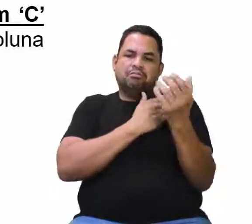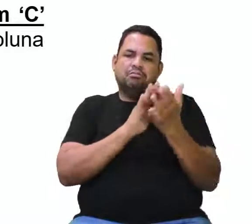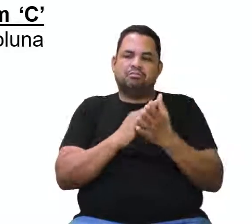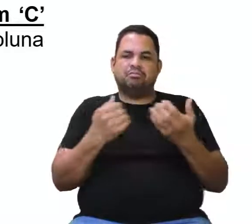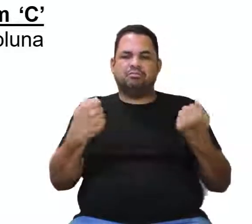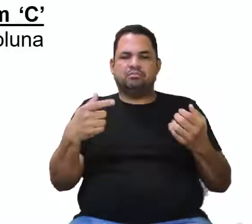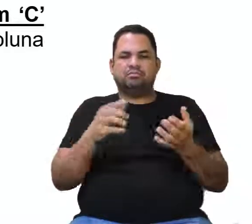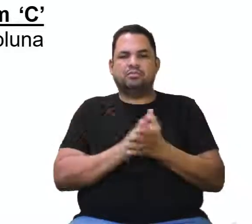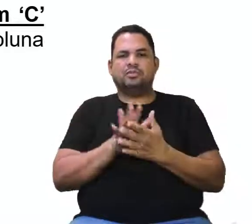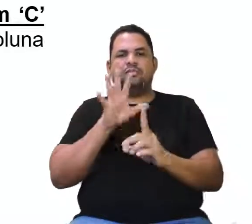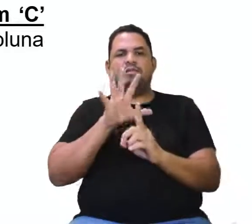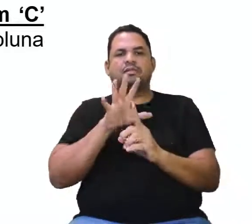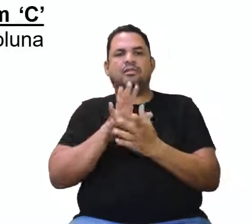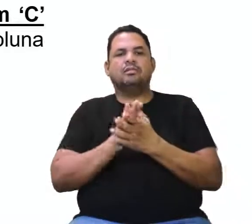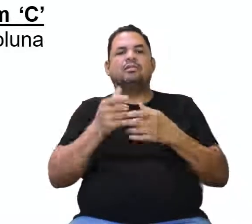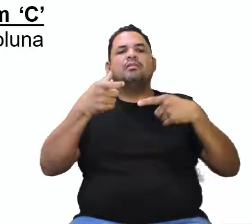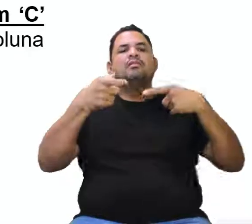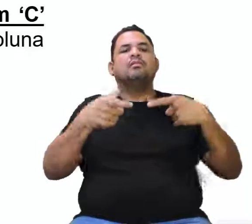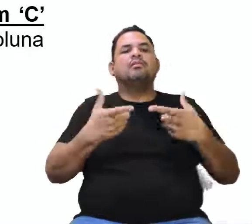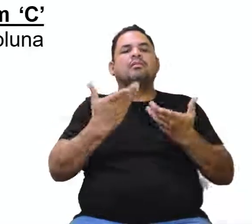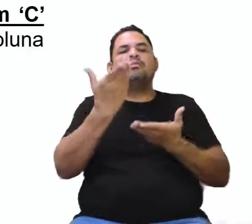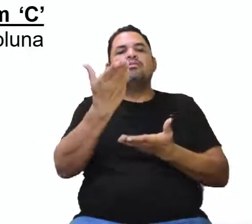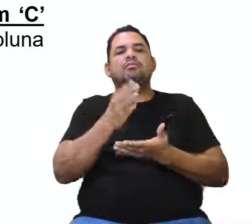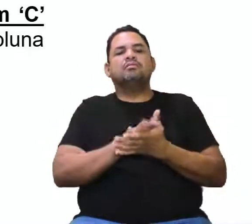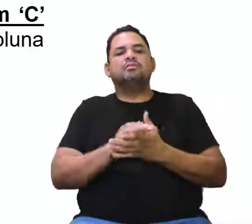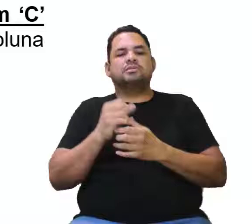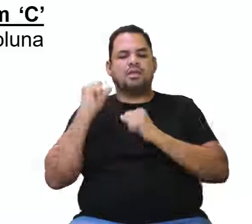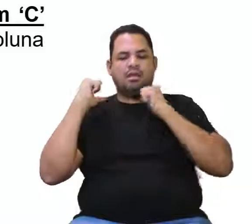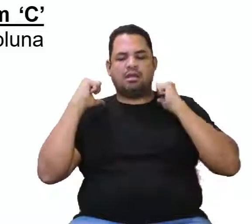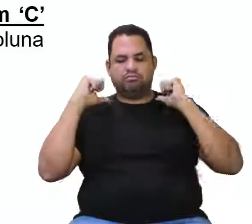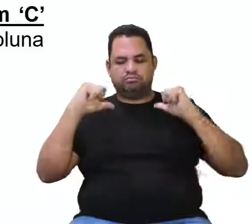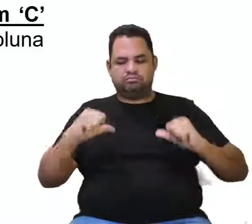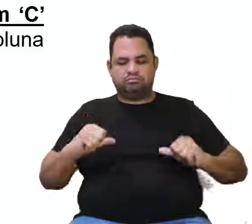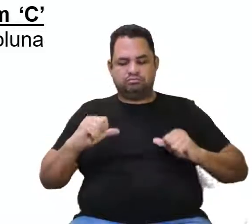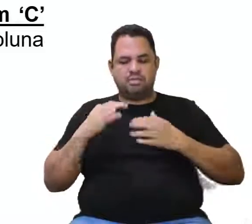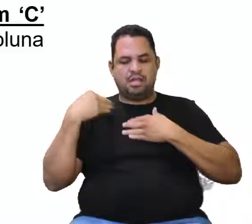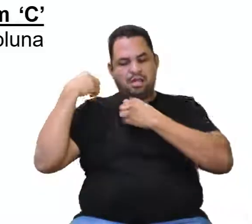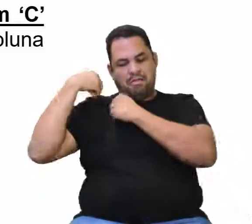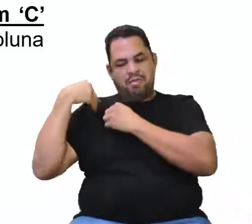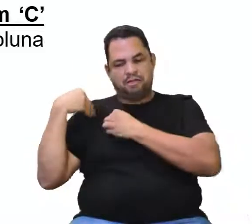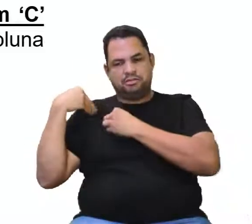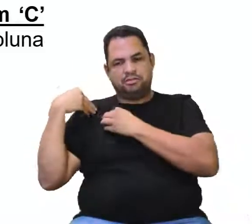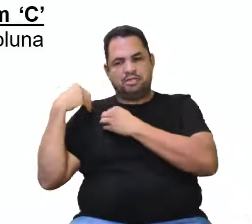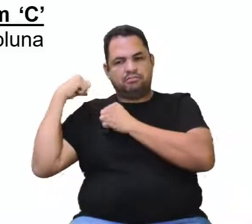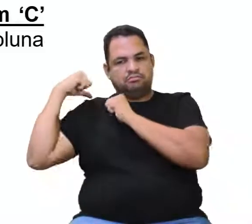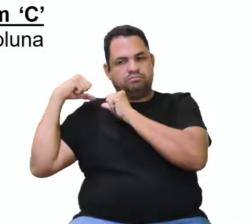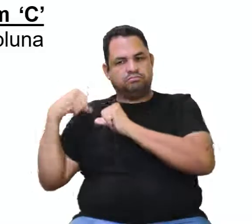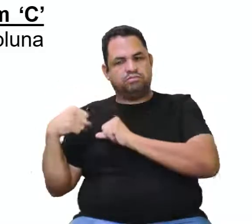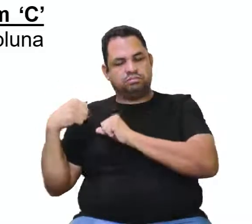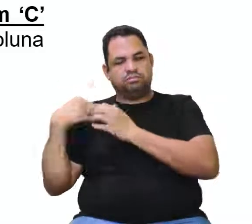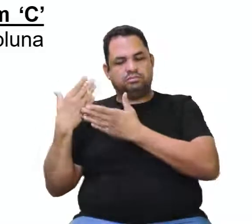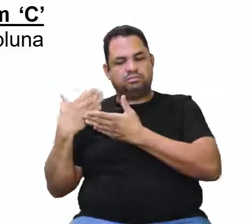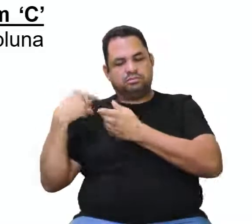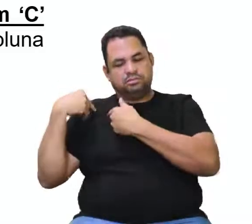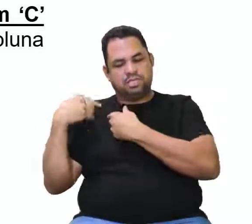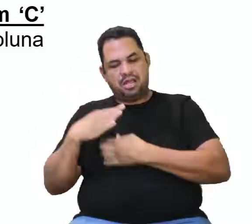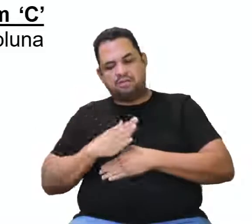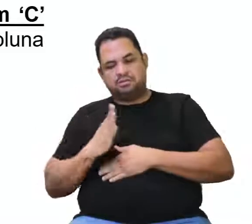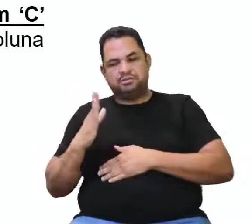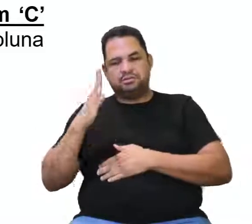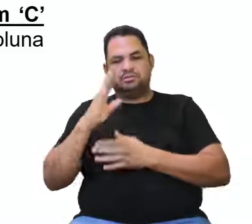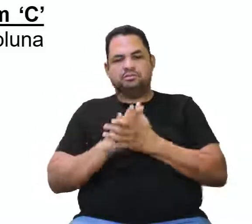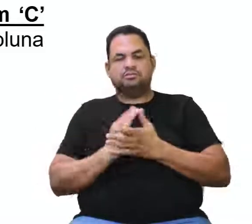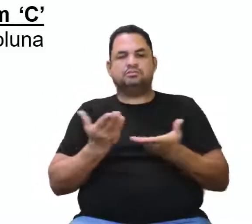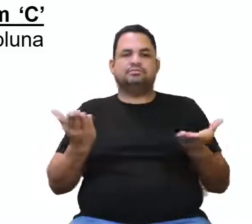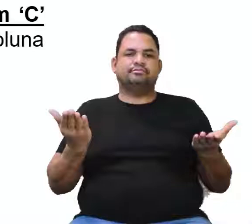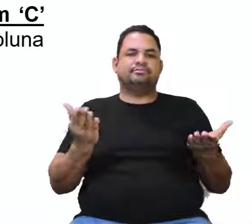vai influenciar? O local, né? Por exemplo, quem carrega a mochila, mais do lado direito, o desvio vai ficar para aquele lado. Você carrega